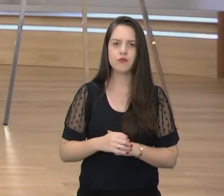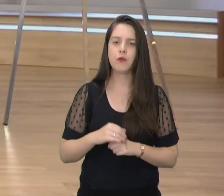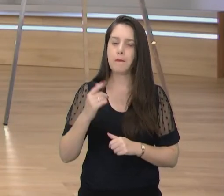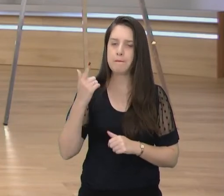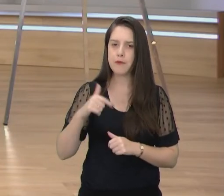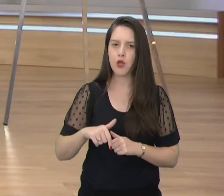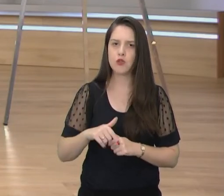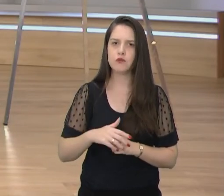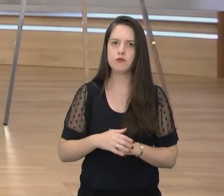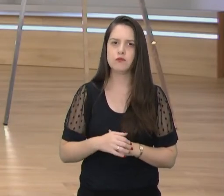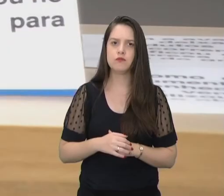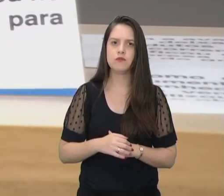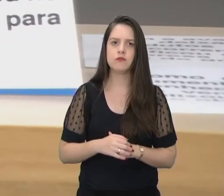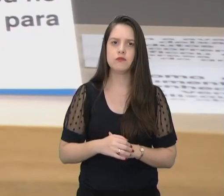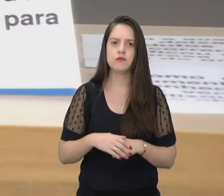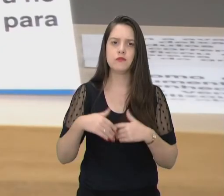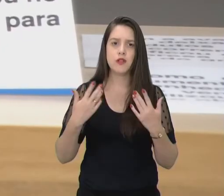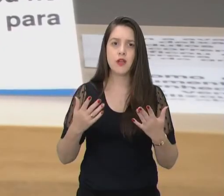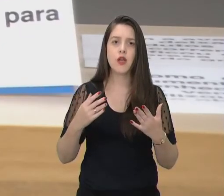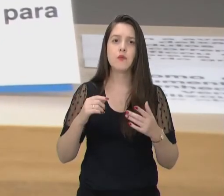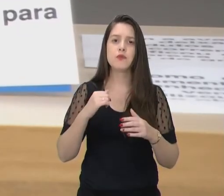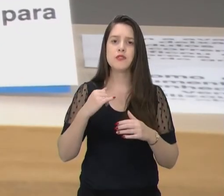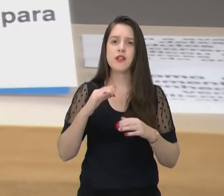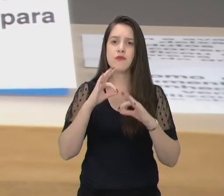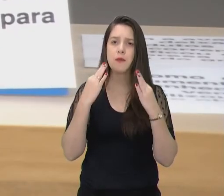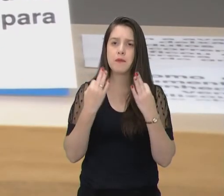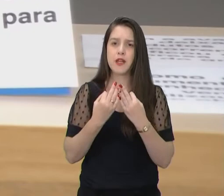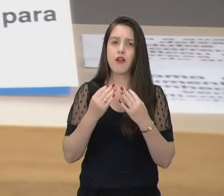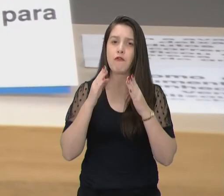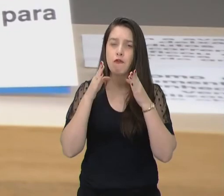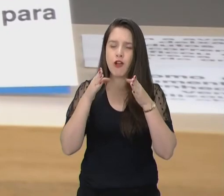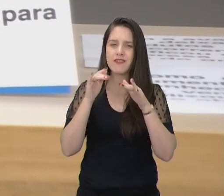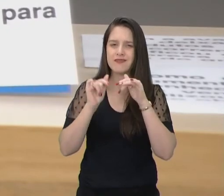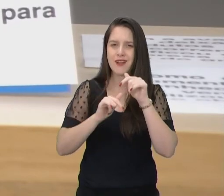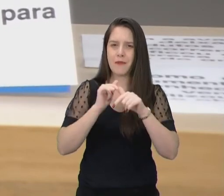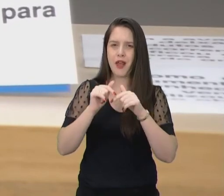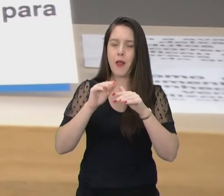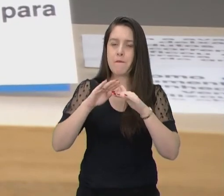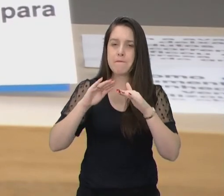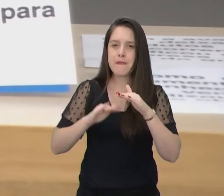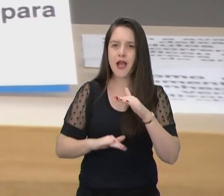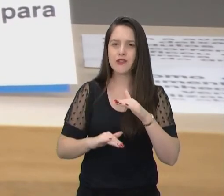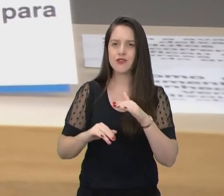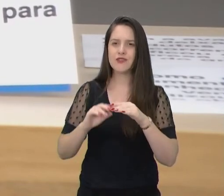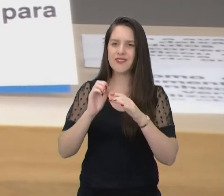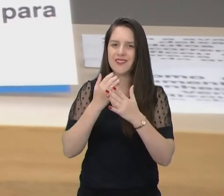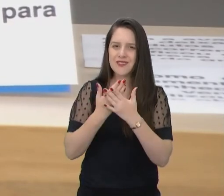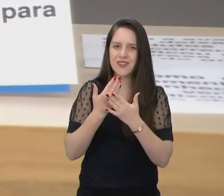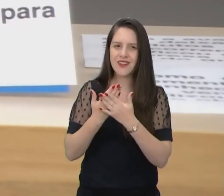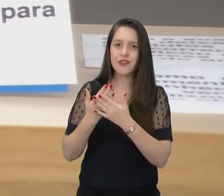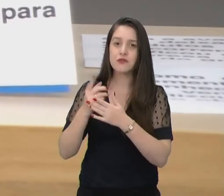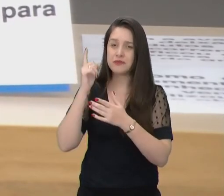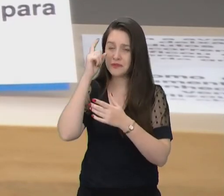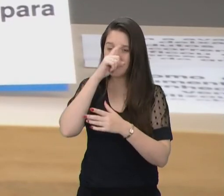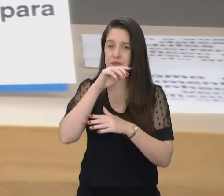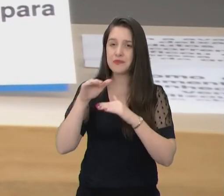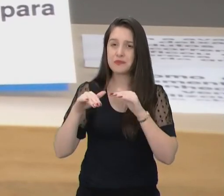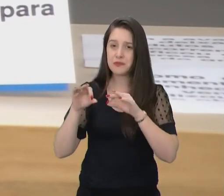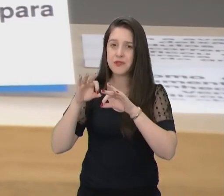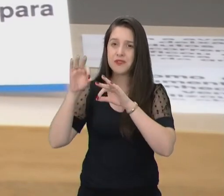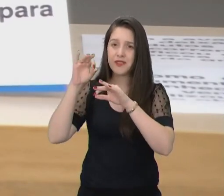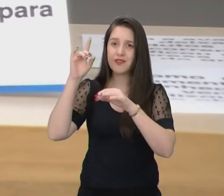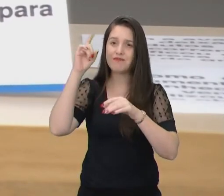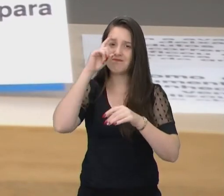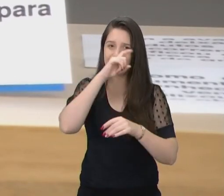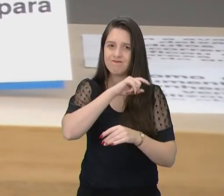próximo. Vamos lá. Por ser de família tradicional e focada no trabalho, o baixo nível de escolaridade dificultou o processo de gestão dessa nova empresa.